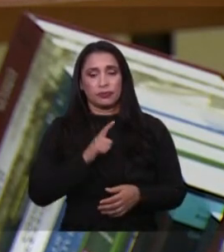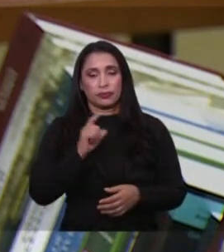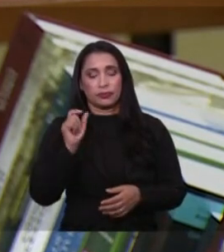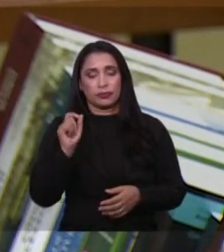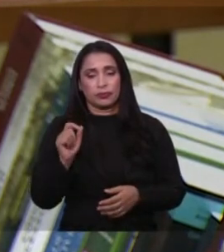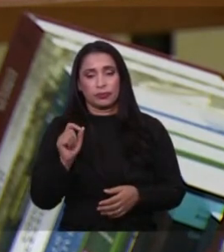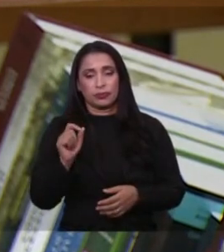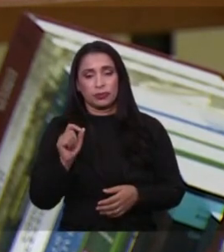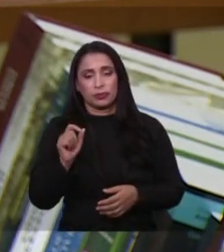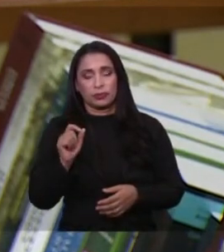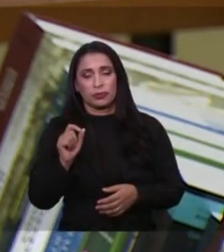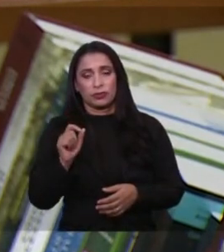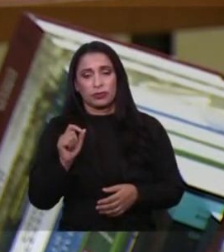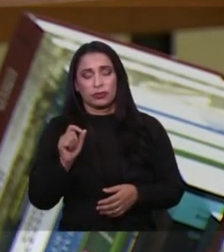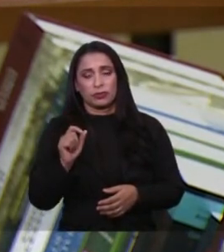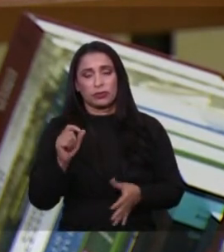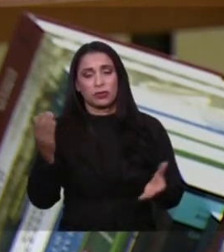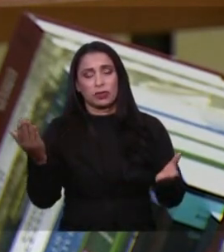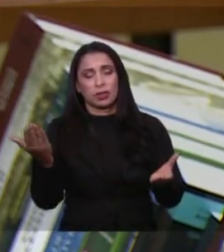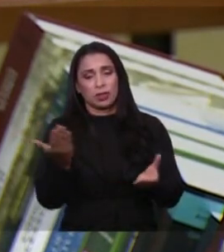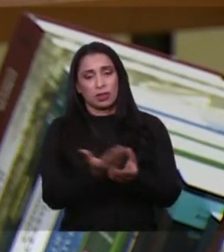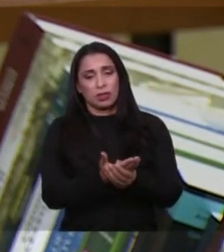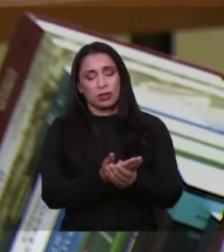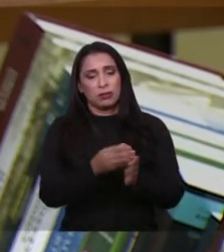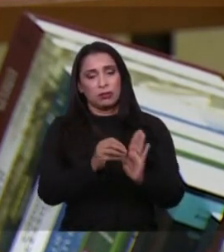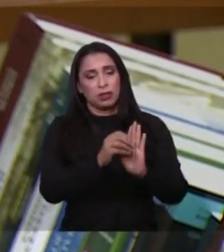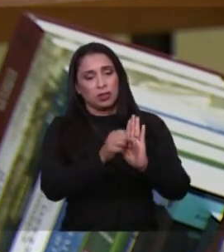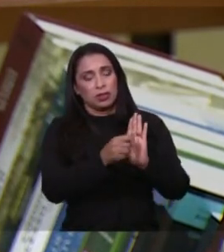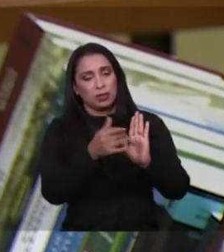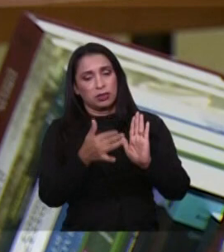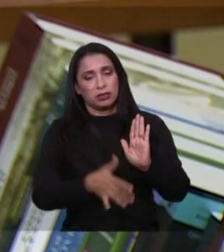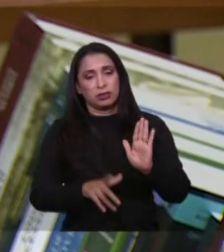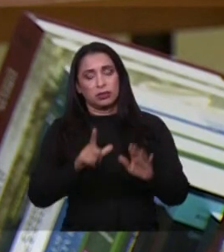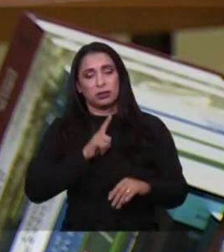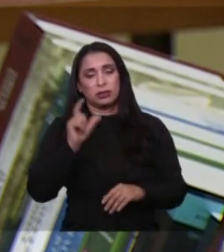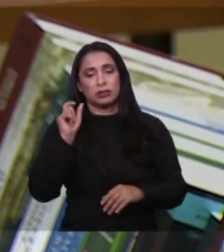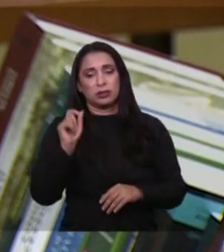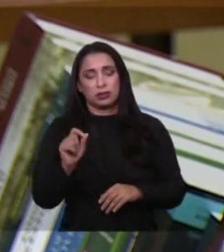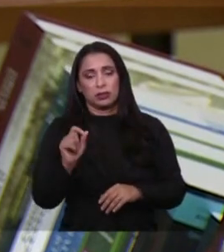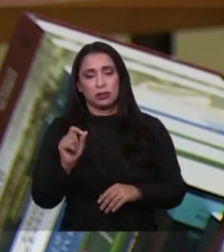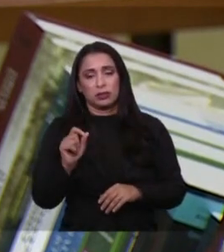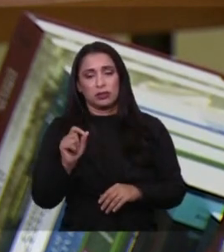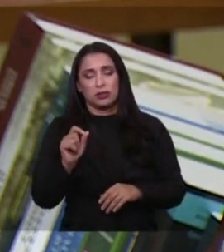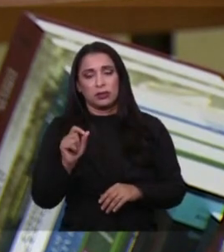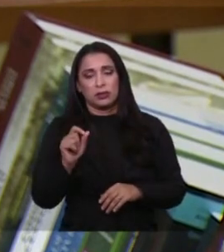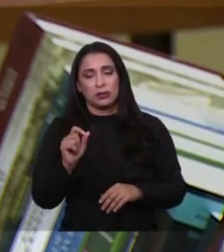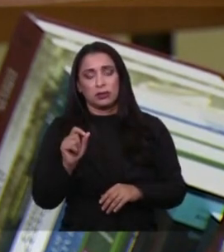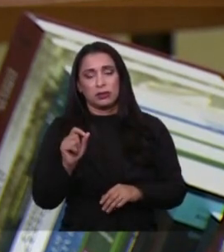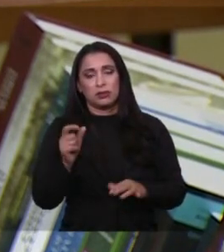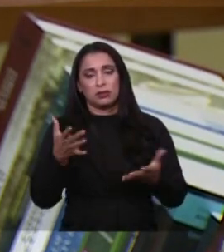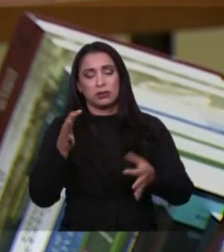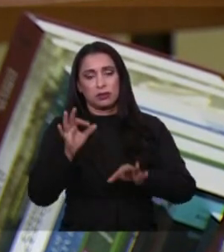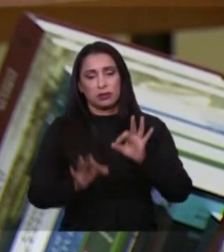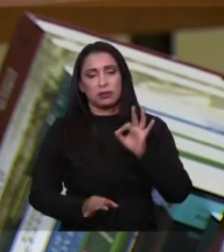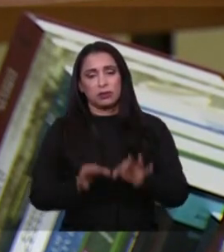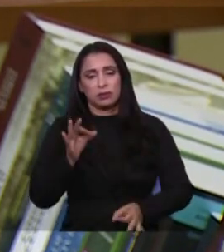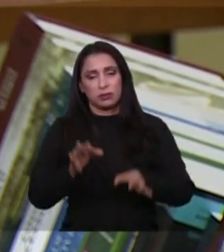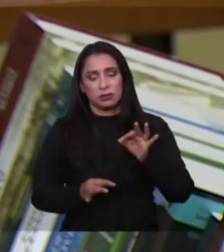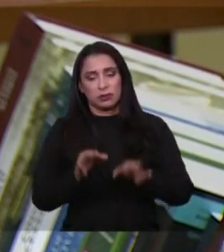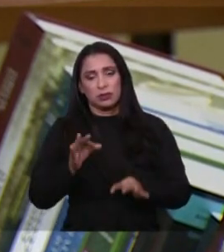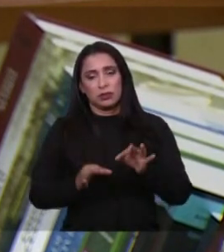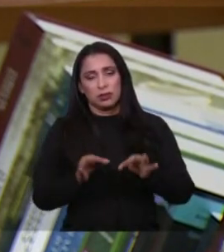nós decidimos, em base à declaração por provisos em parte, com o fim de modular os efeitos do julgamento para